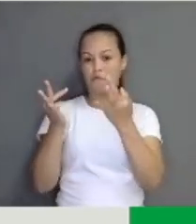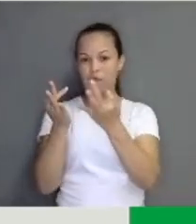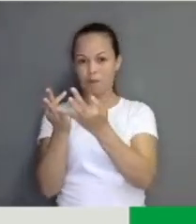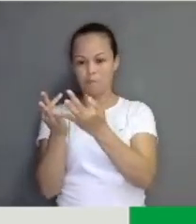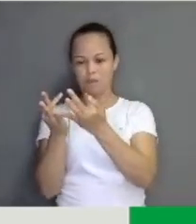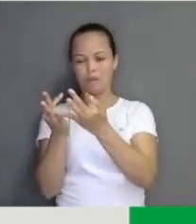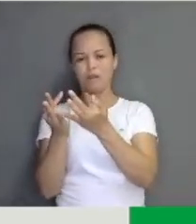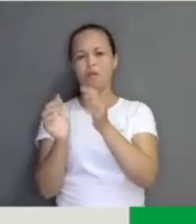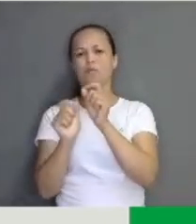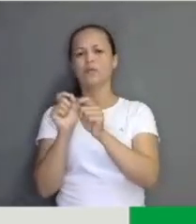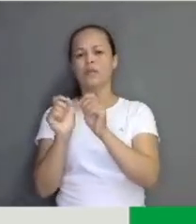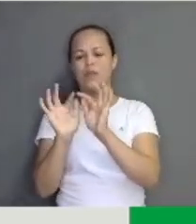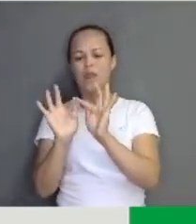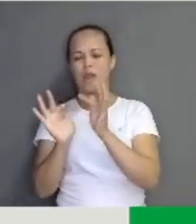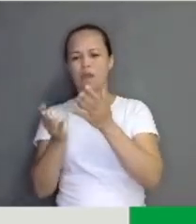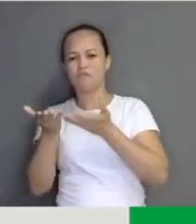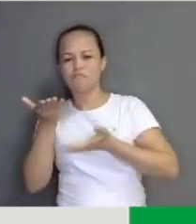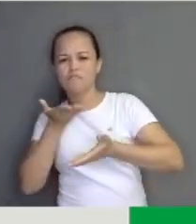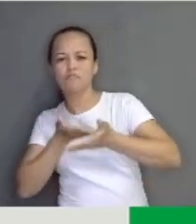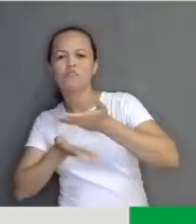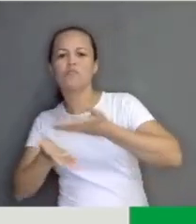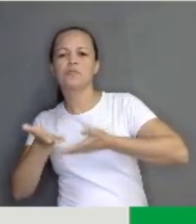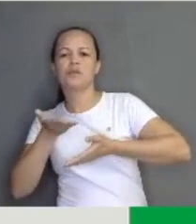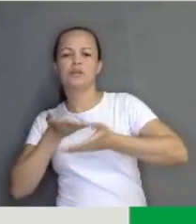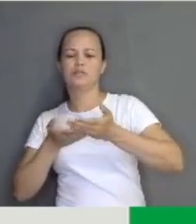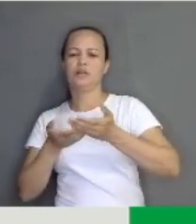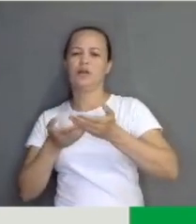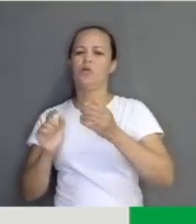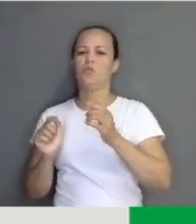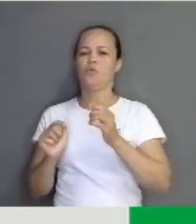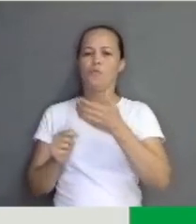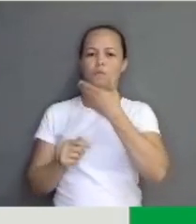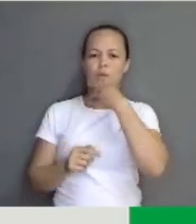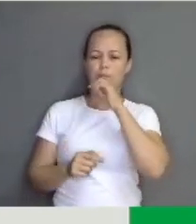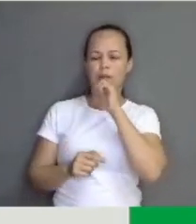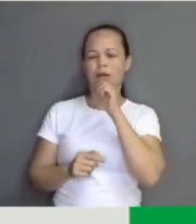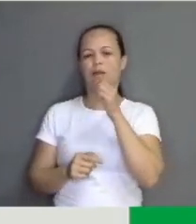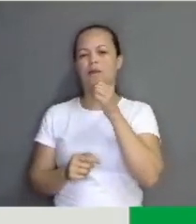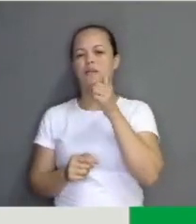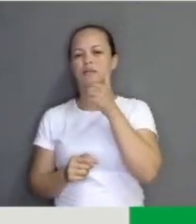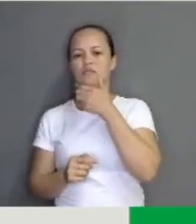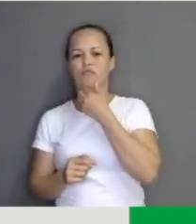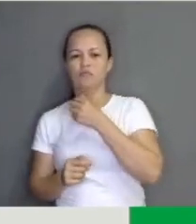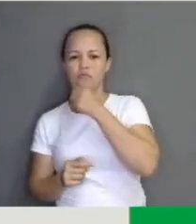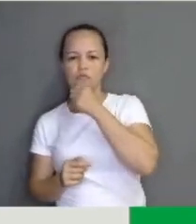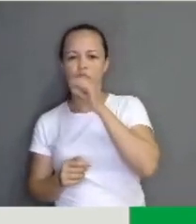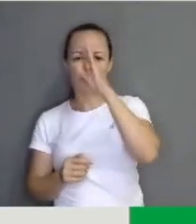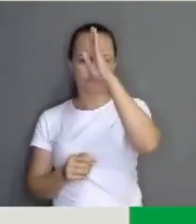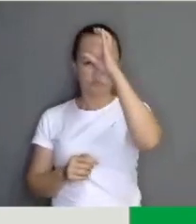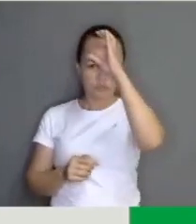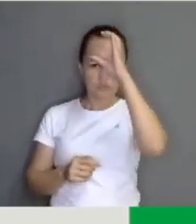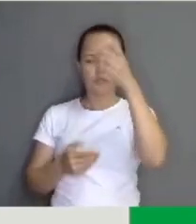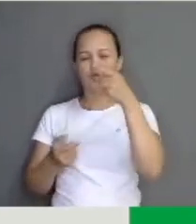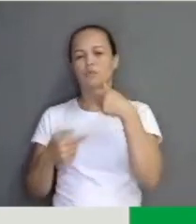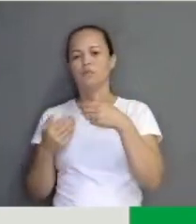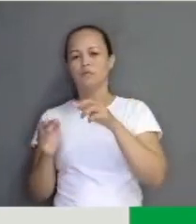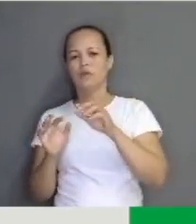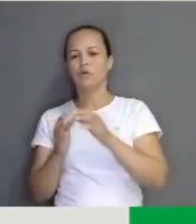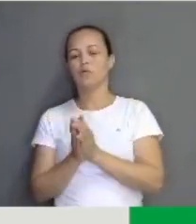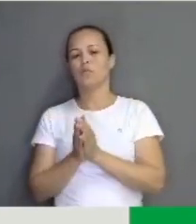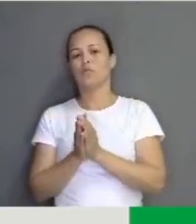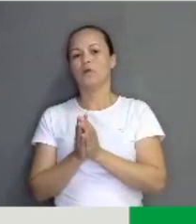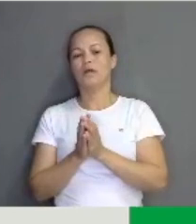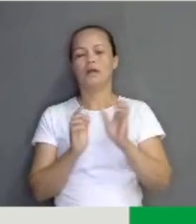Está socializando ali com o pai, a mãe, o avô, o tio. O grupo empresa, eles têm a intenção de se reunirem